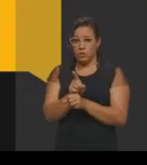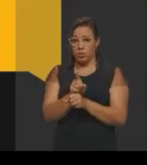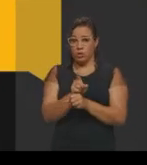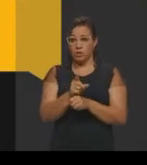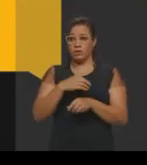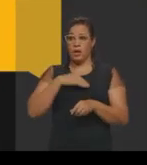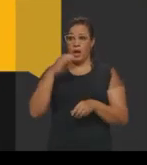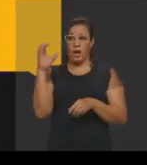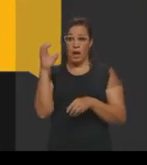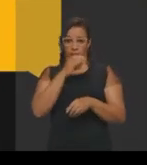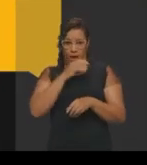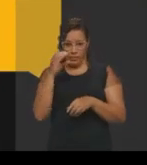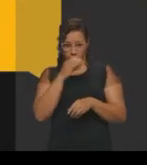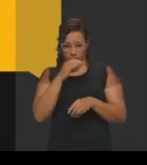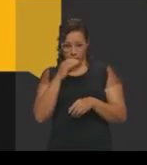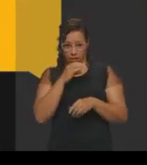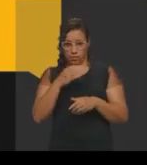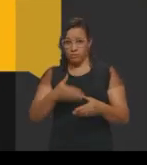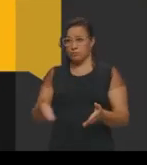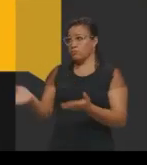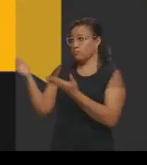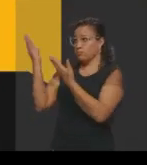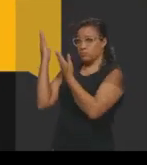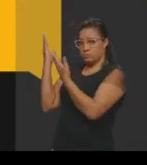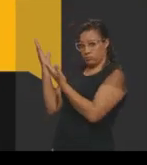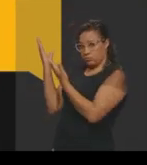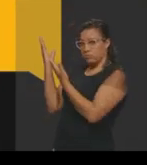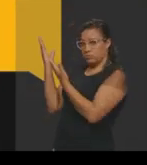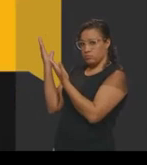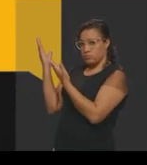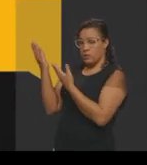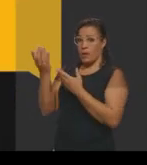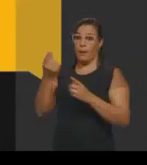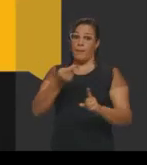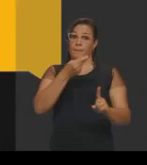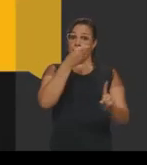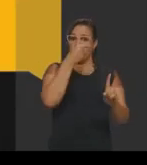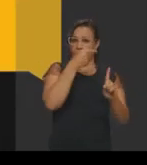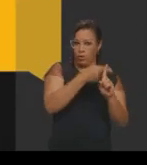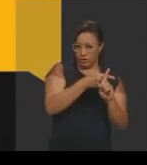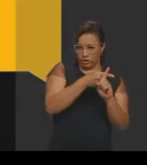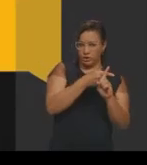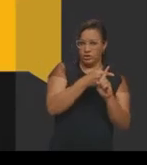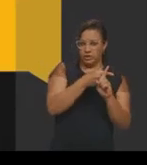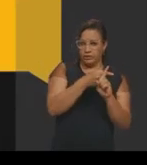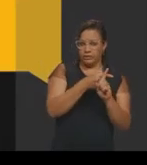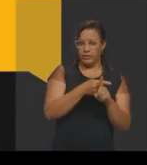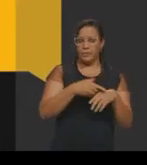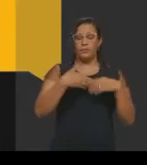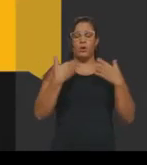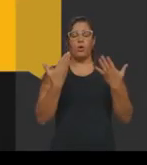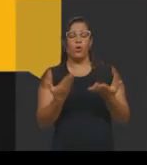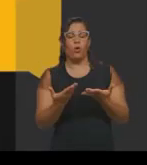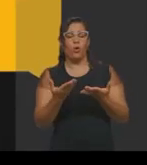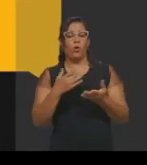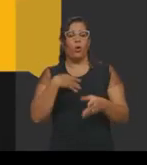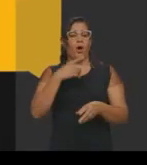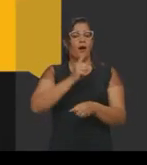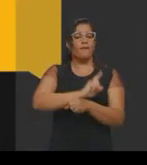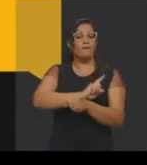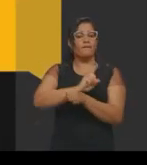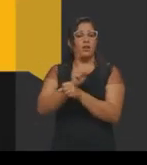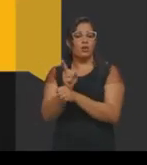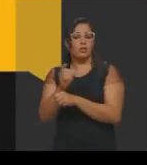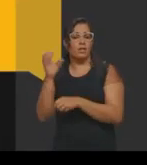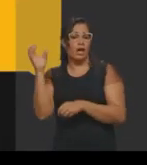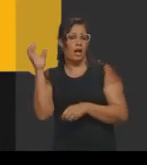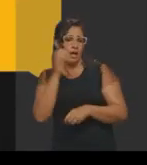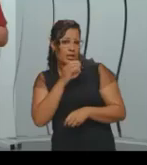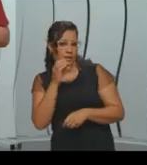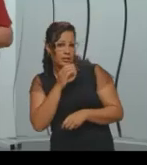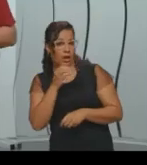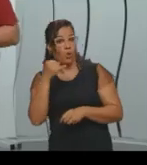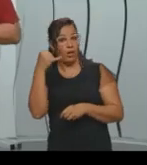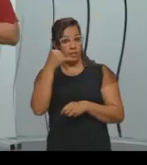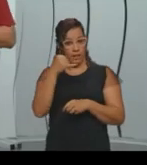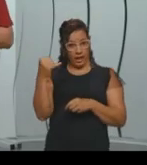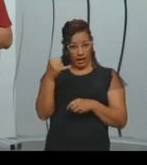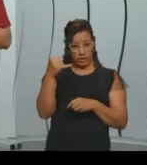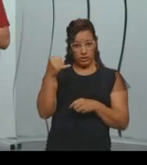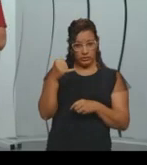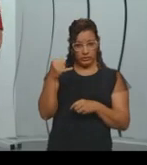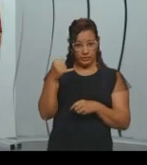a aceleração forem positivas ou quando velocidade e aceleração forem negativas,